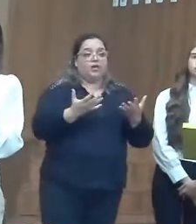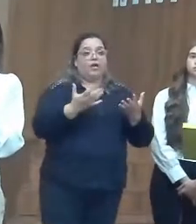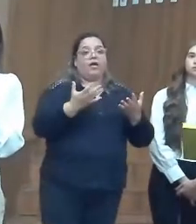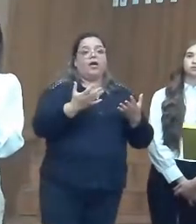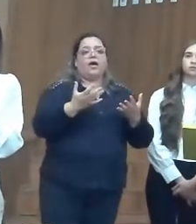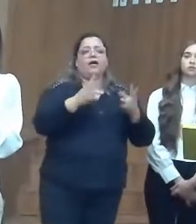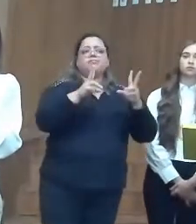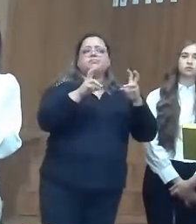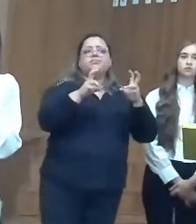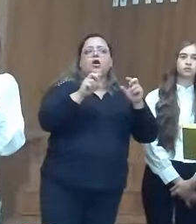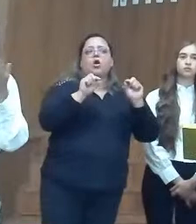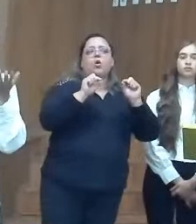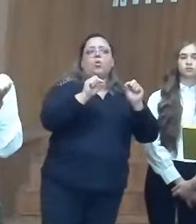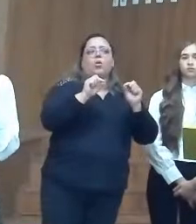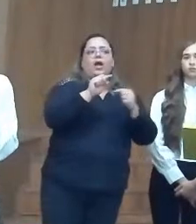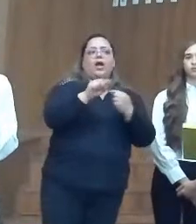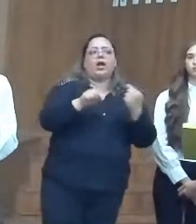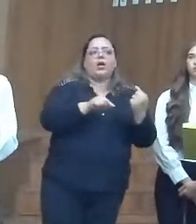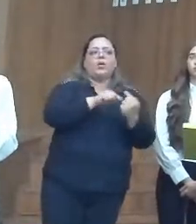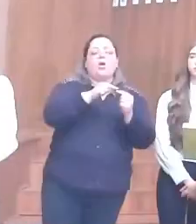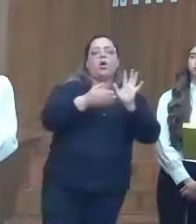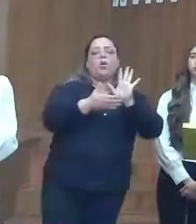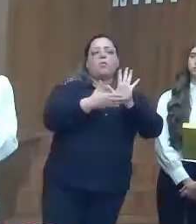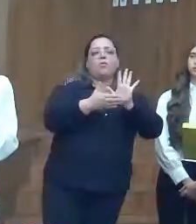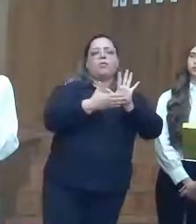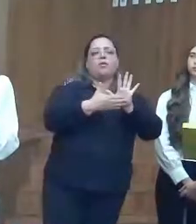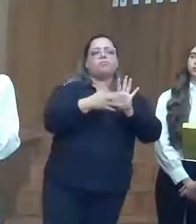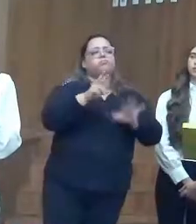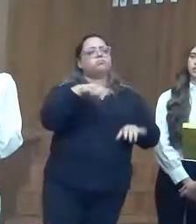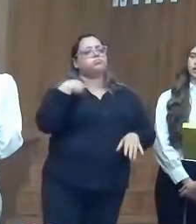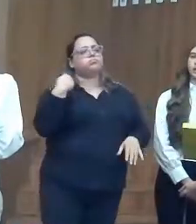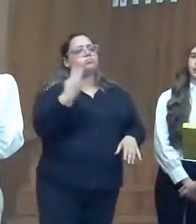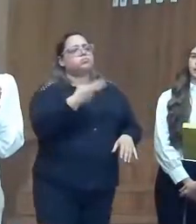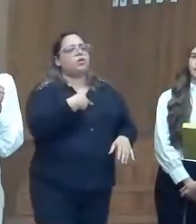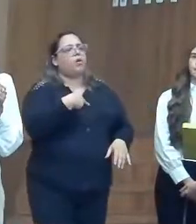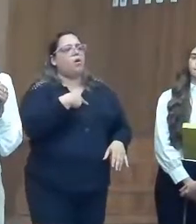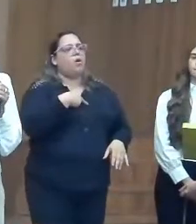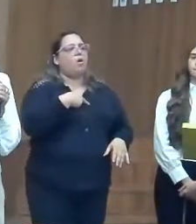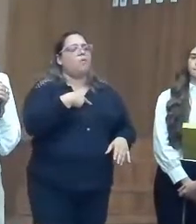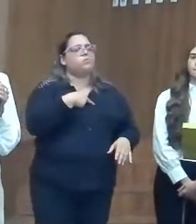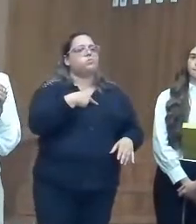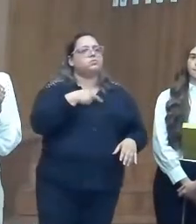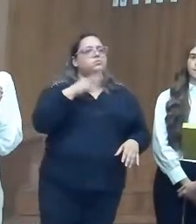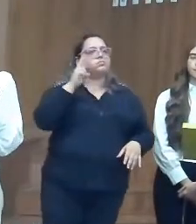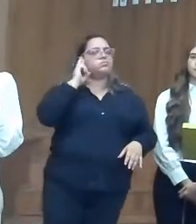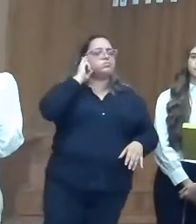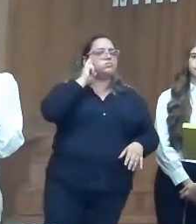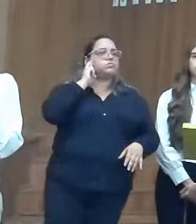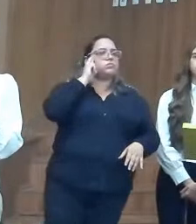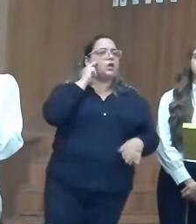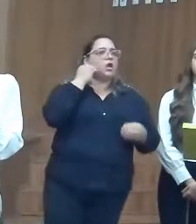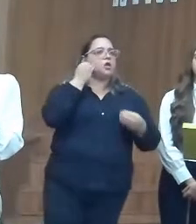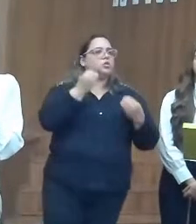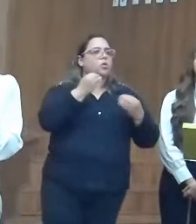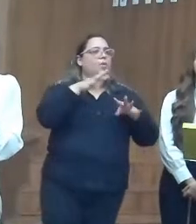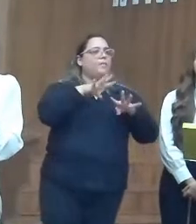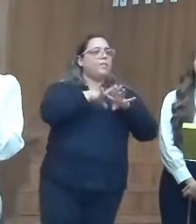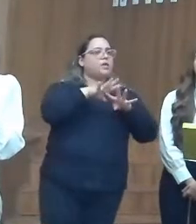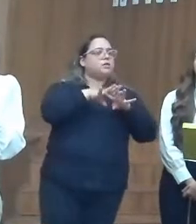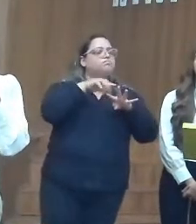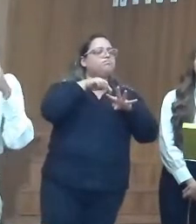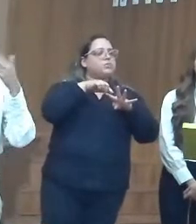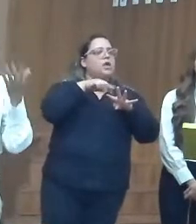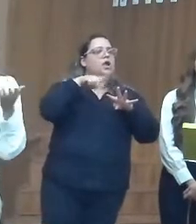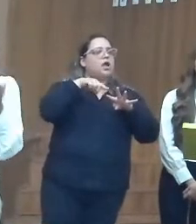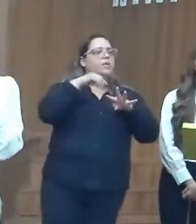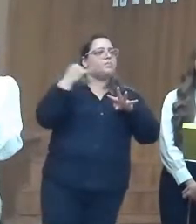propõe a nós fazermos uma reflexão de como a matemática, ela é importante, ela é bela